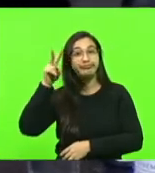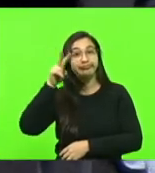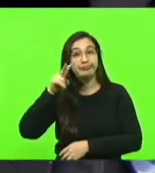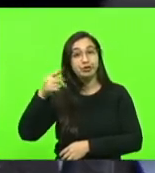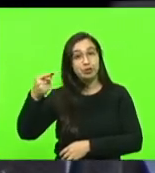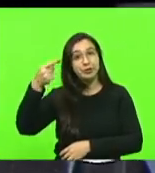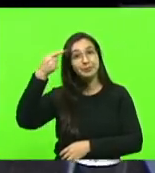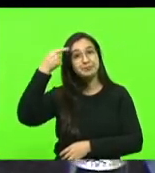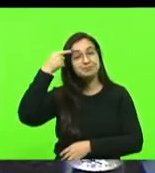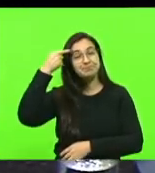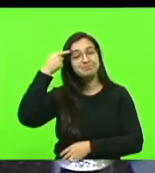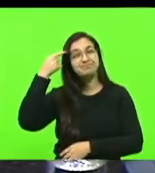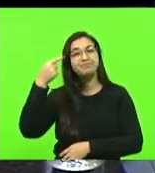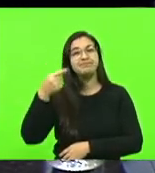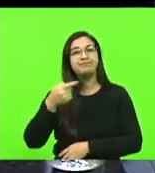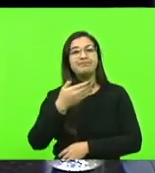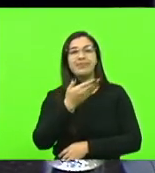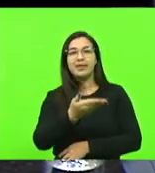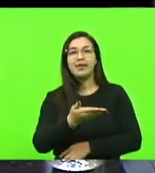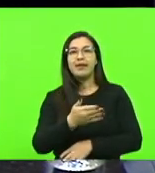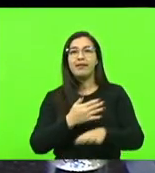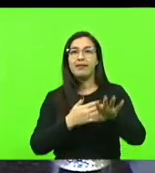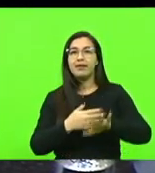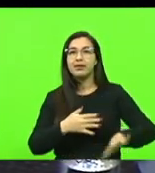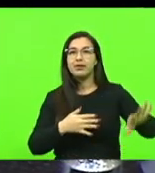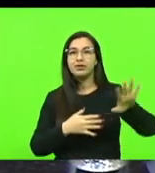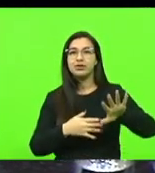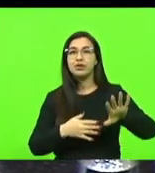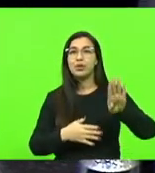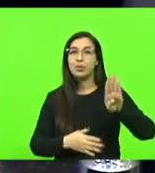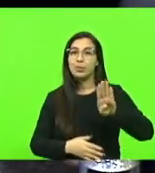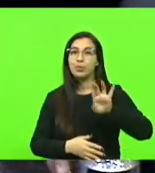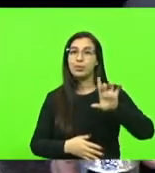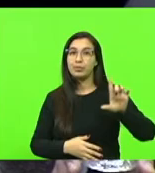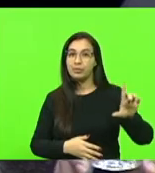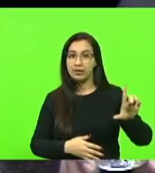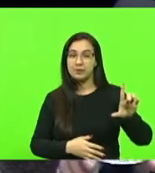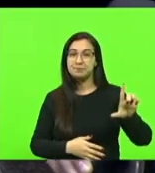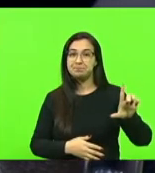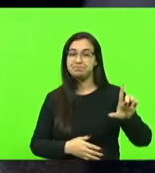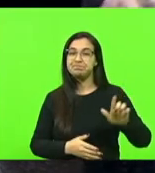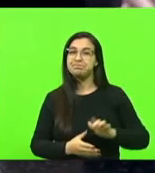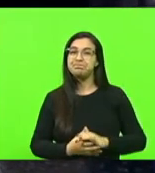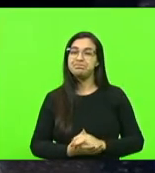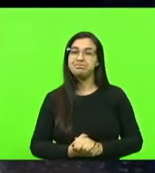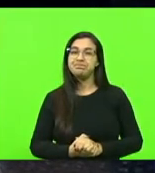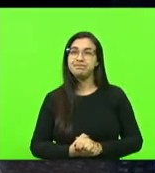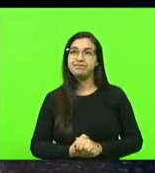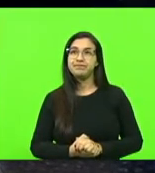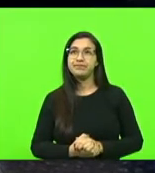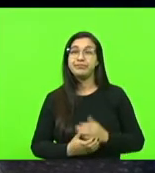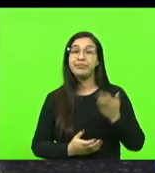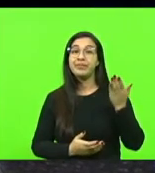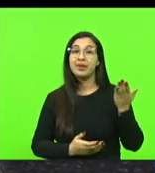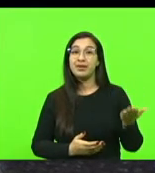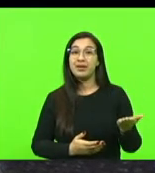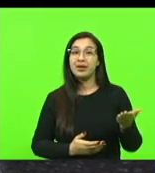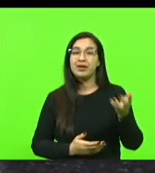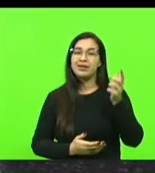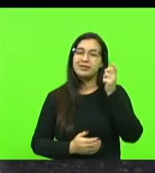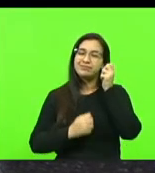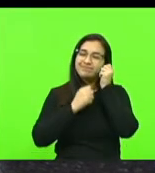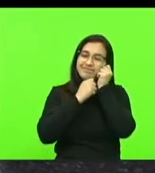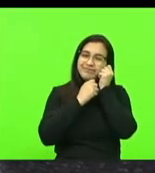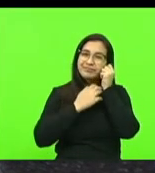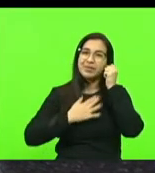minha região, a região metropolitana de Blumenau, que dorme na certeza de que nós temos